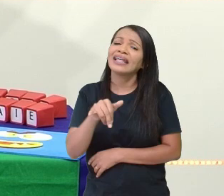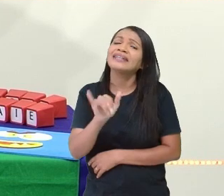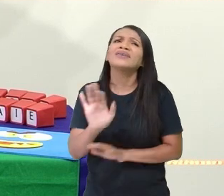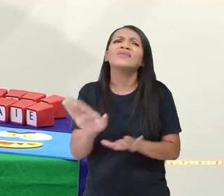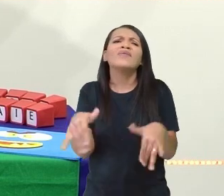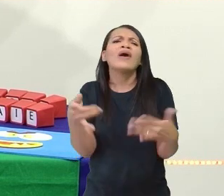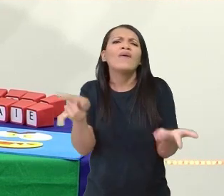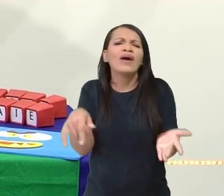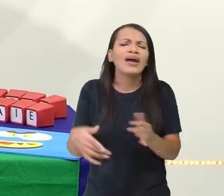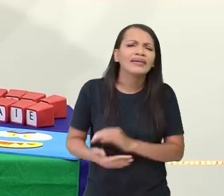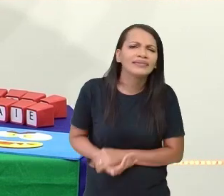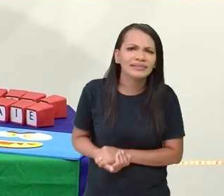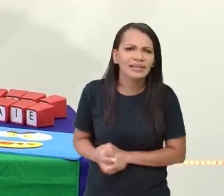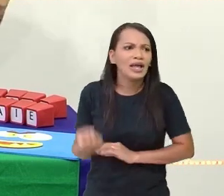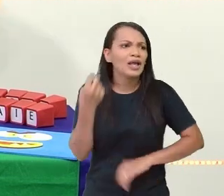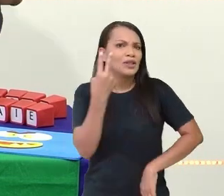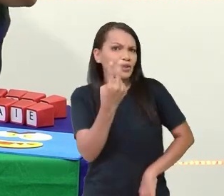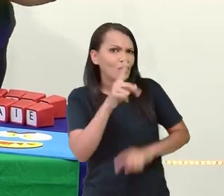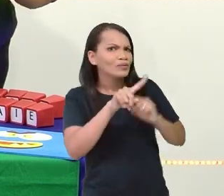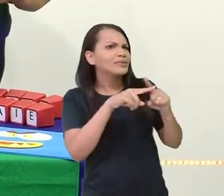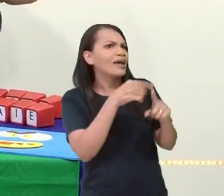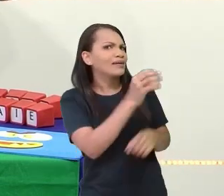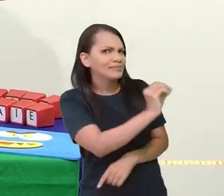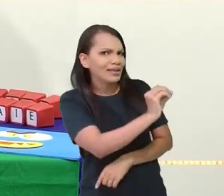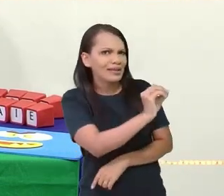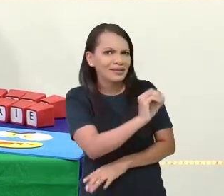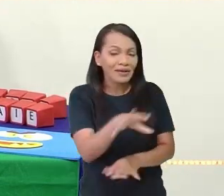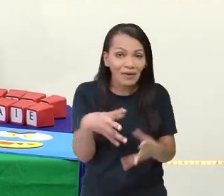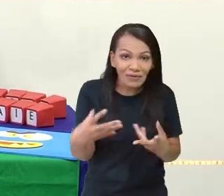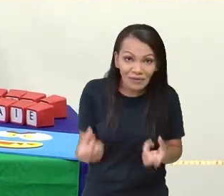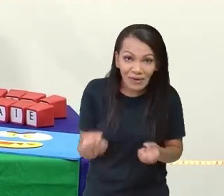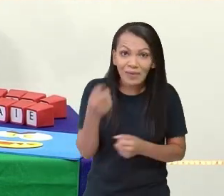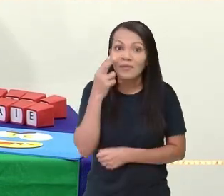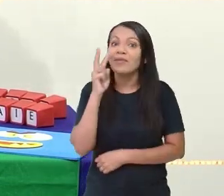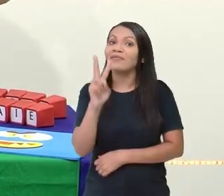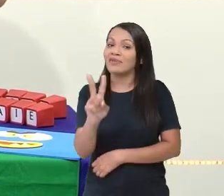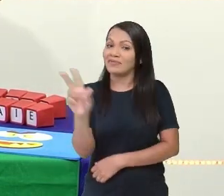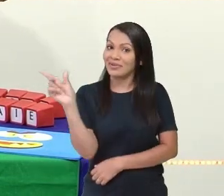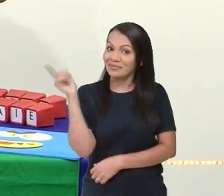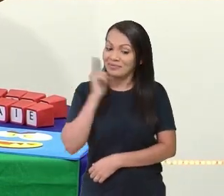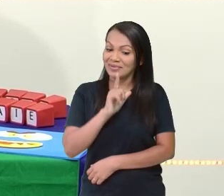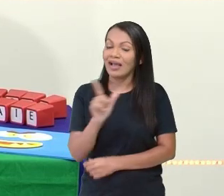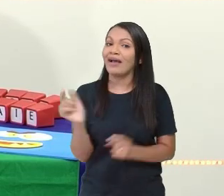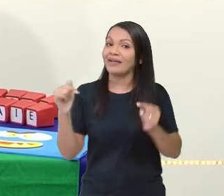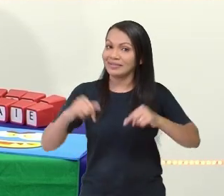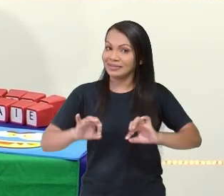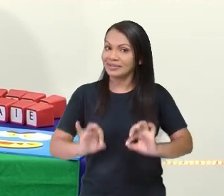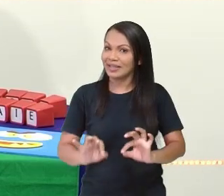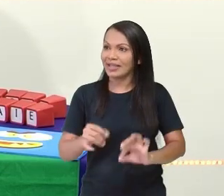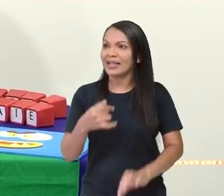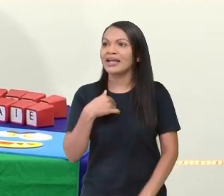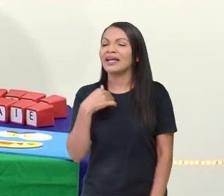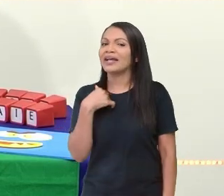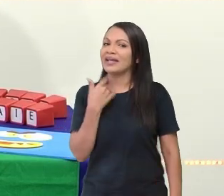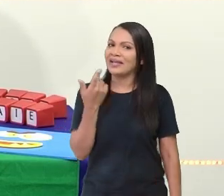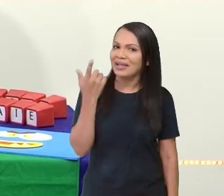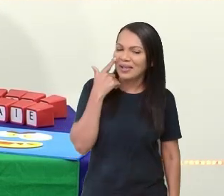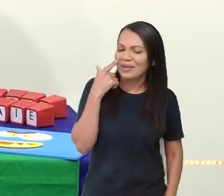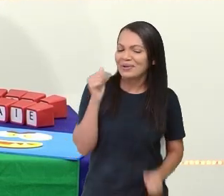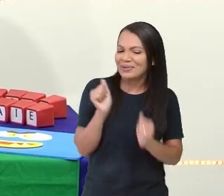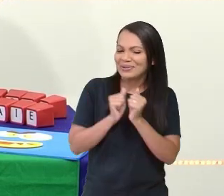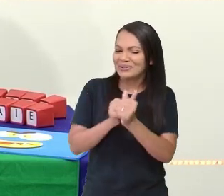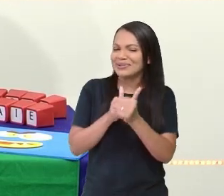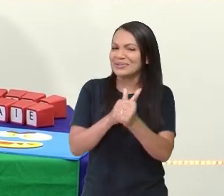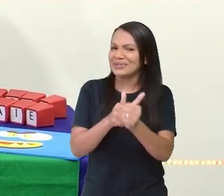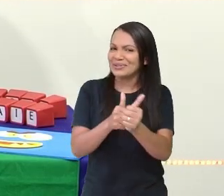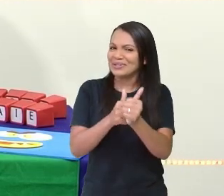Deni? 2-0. Olha aí, tá vendo? Vamos ver quem vai acertar aqui, não é isso? Eu filei aqui com Jéssica, mas